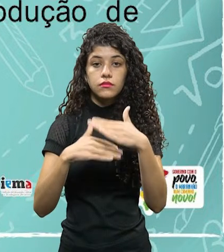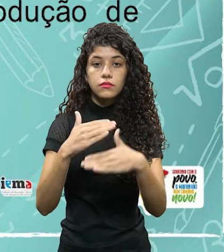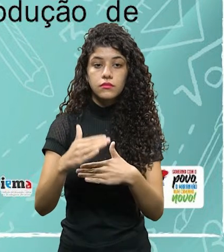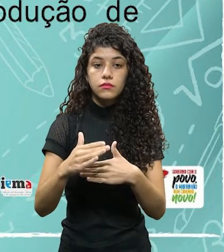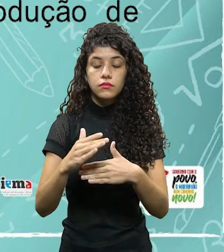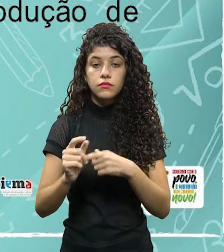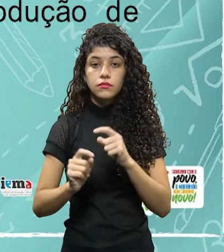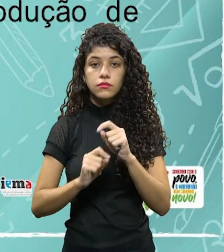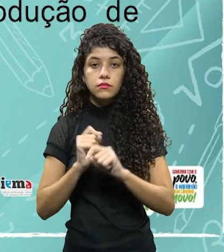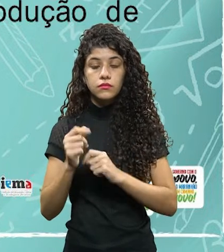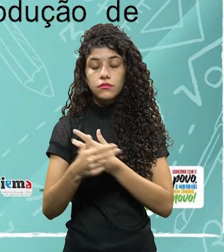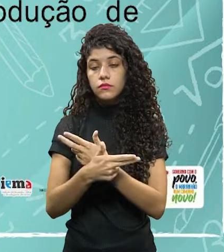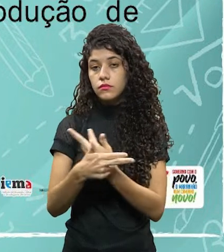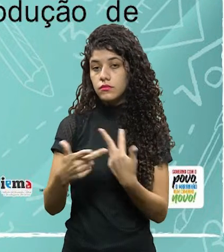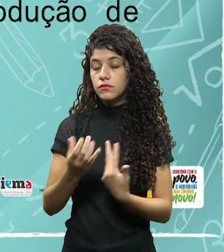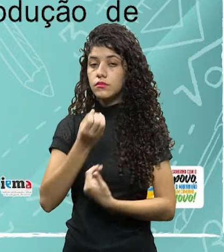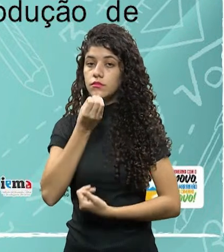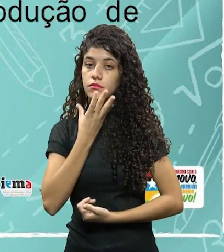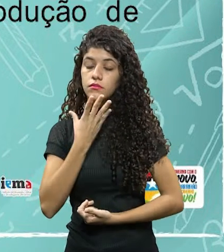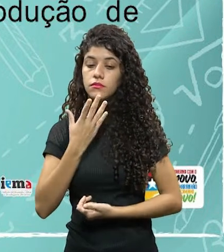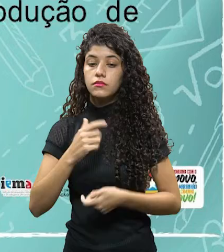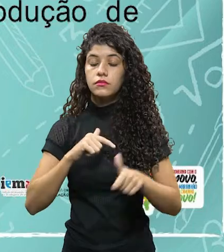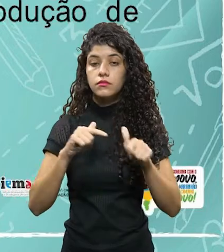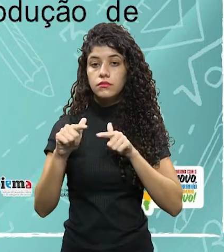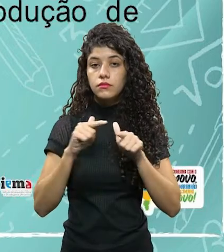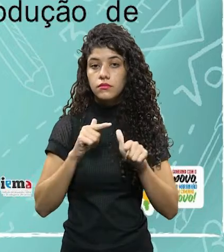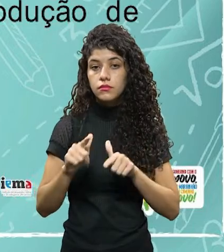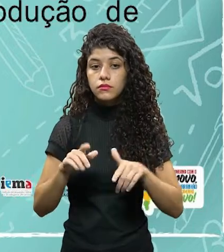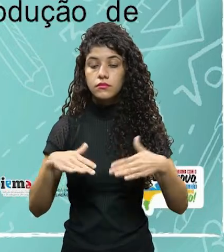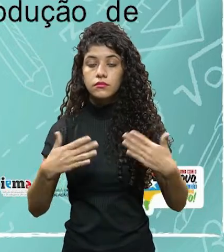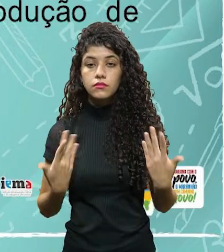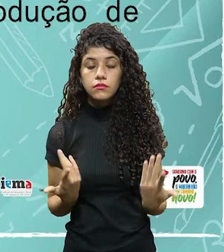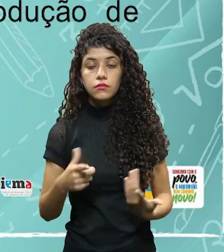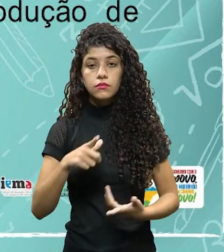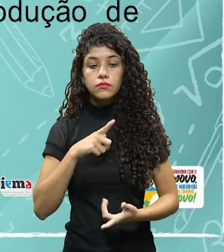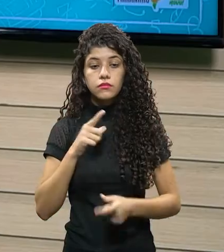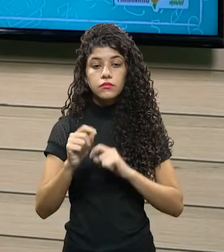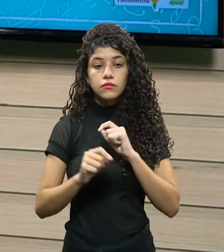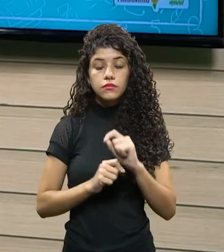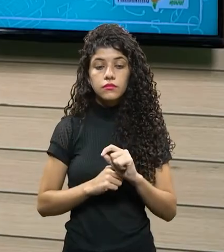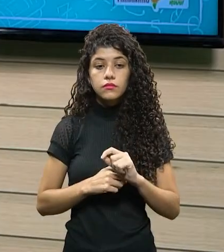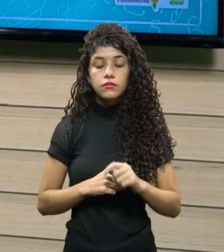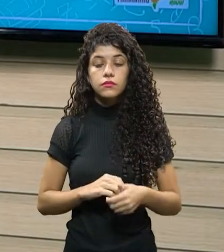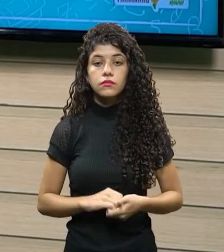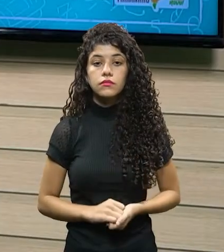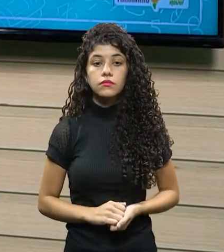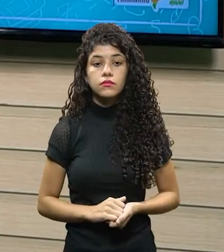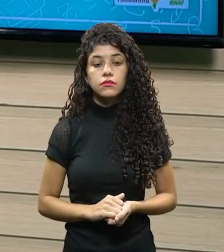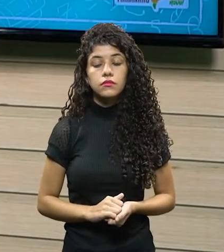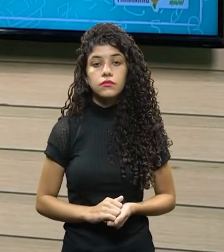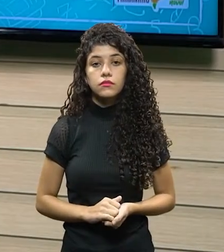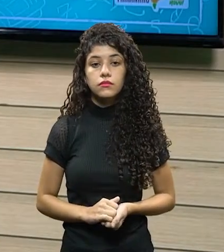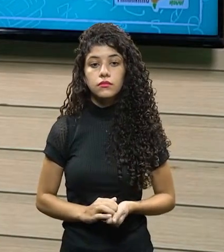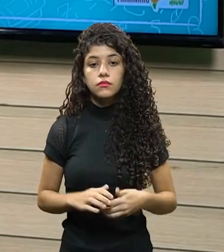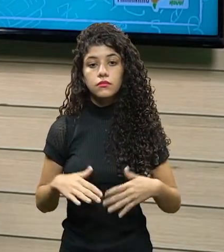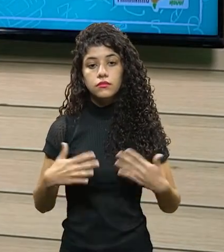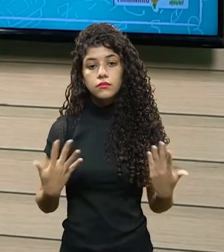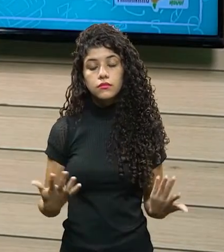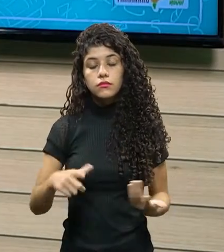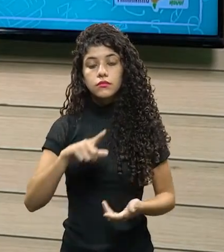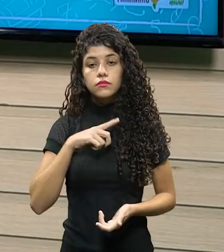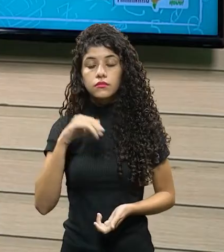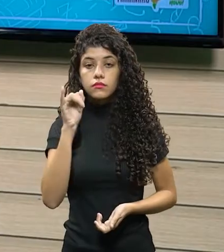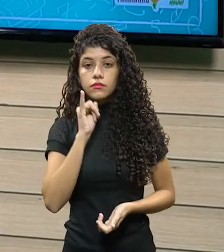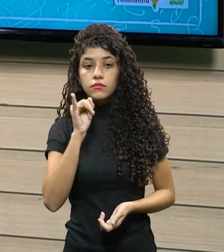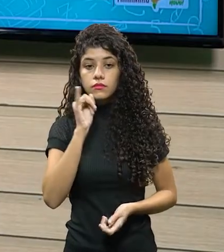produção de outros bens e serviços. Então está vinculados aqui a custos diretos e indiretos. Então temos